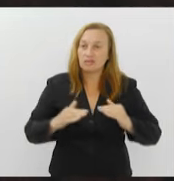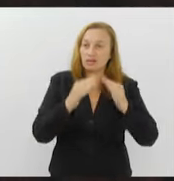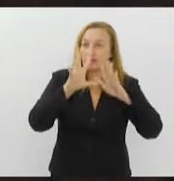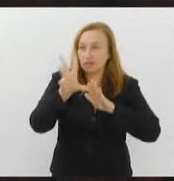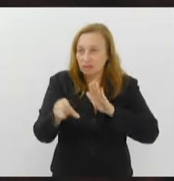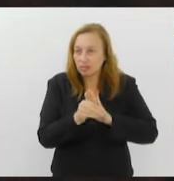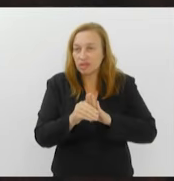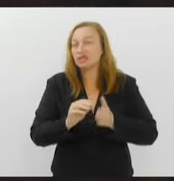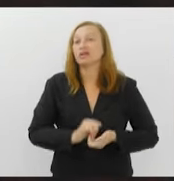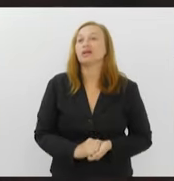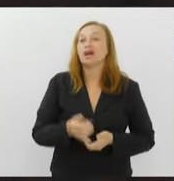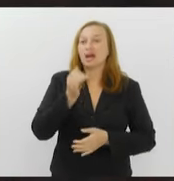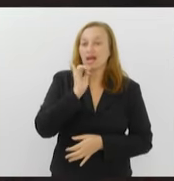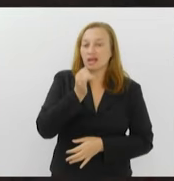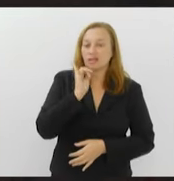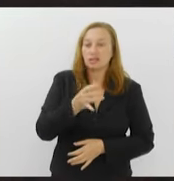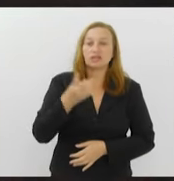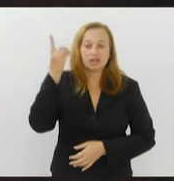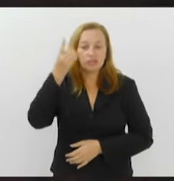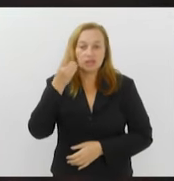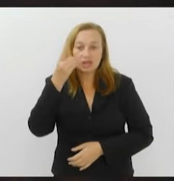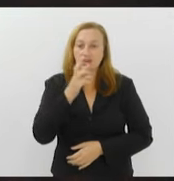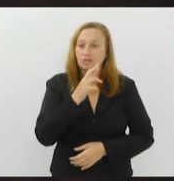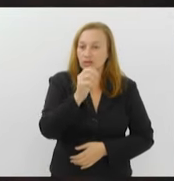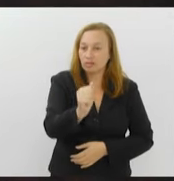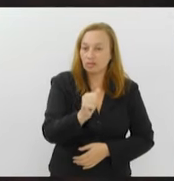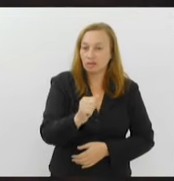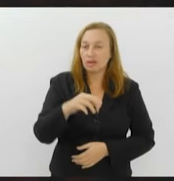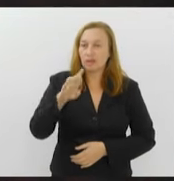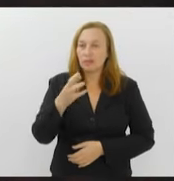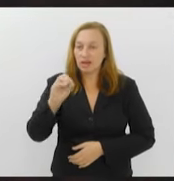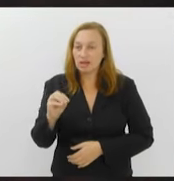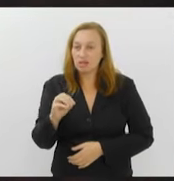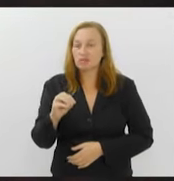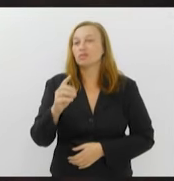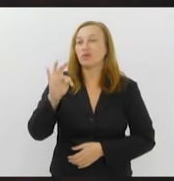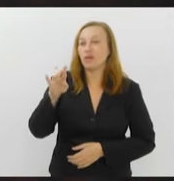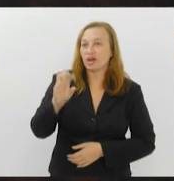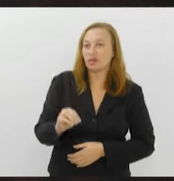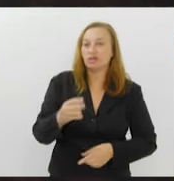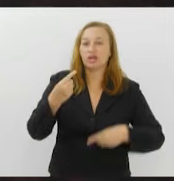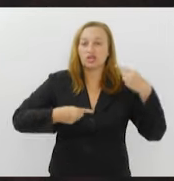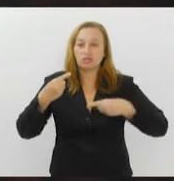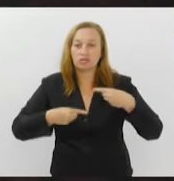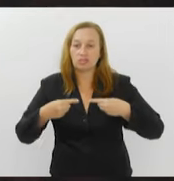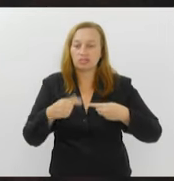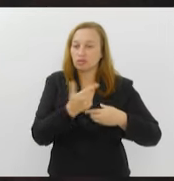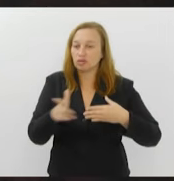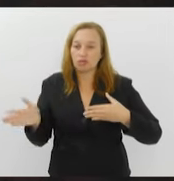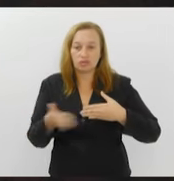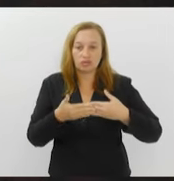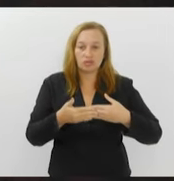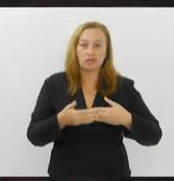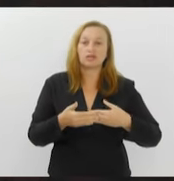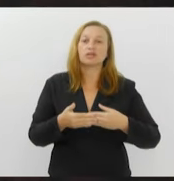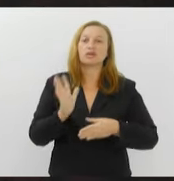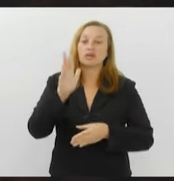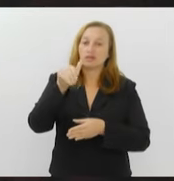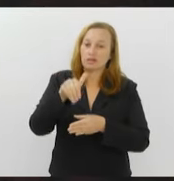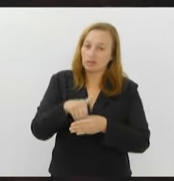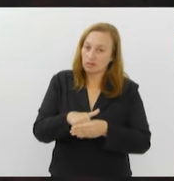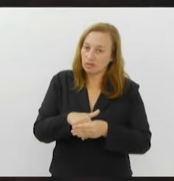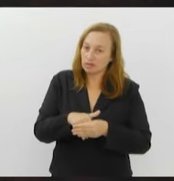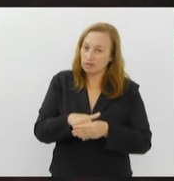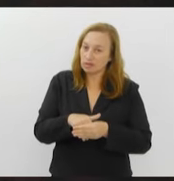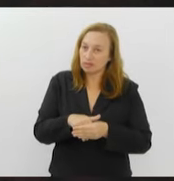emenda. Relatorias, deputados Rodrigo Amorim e Márcio Gualberto. Em discussão. Não havendo quem queira discutir, encerrada a